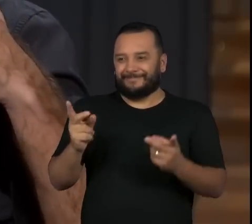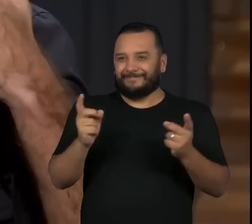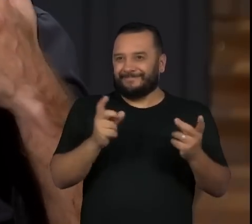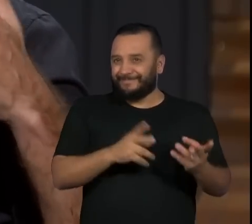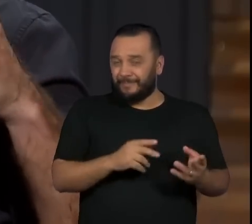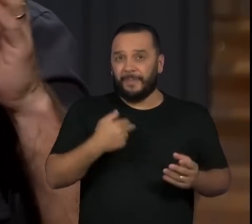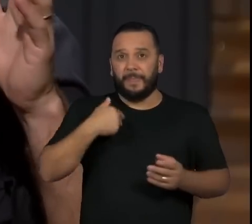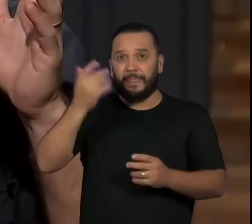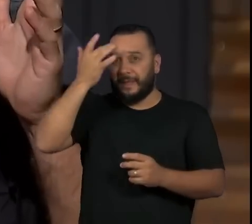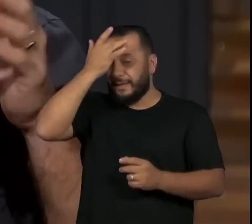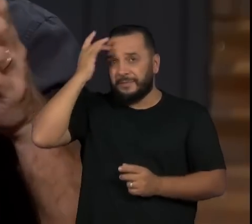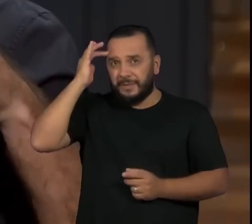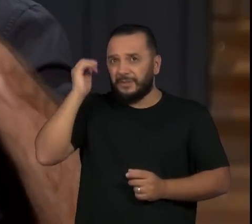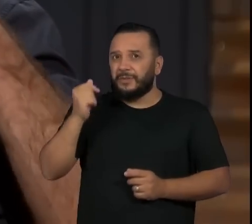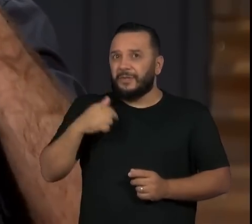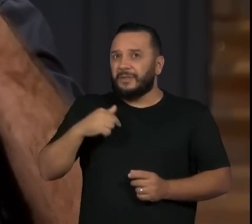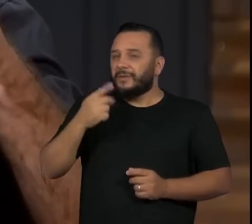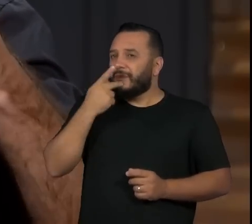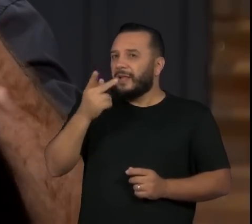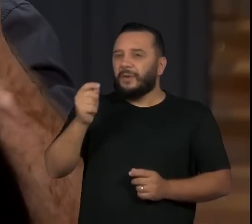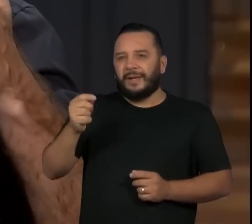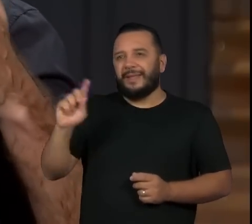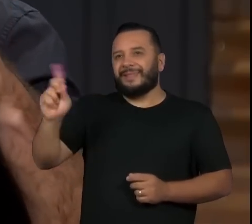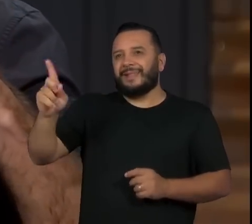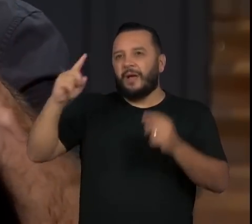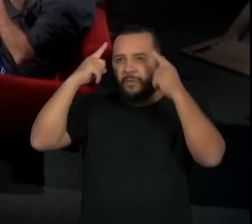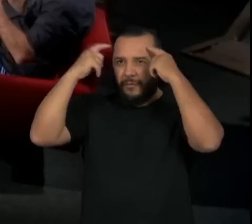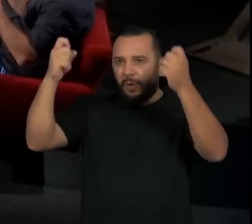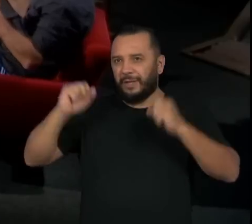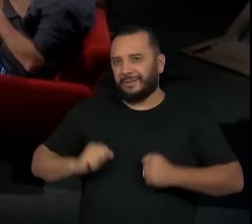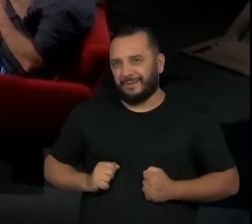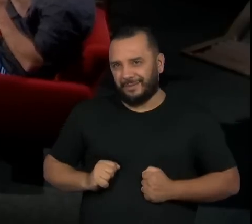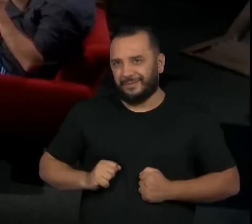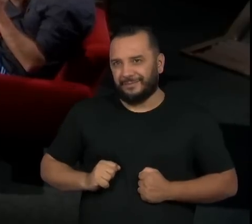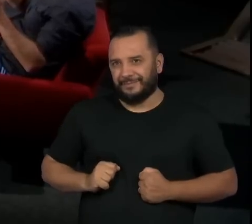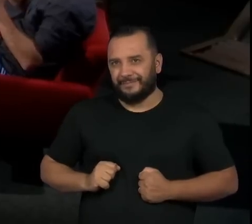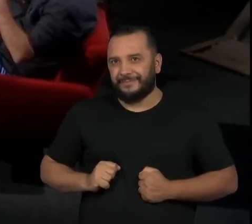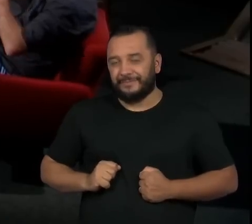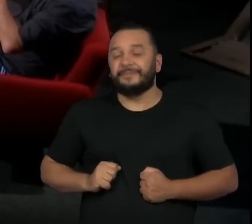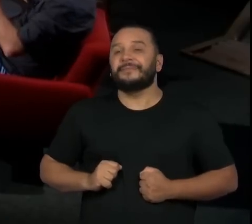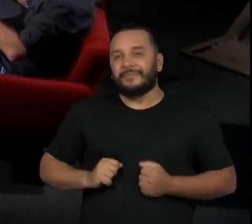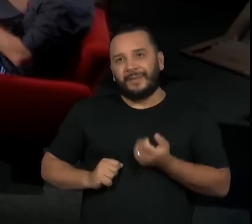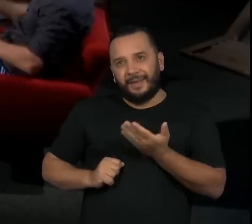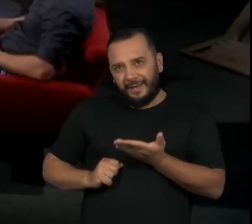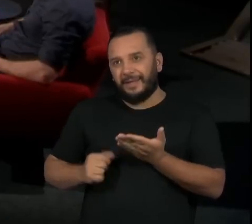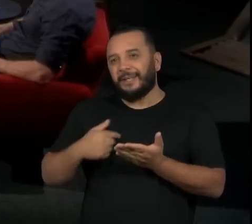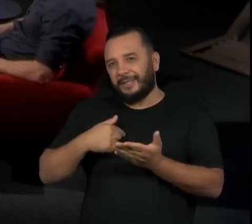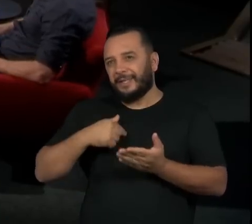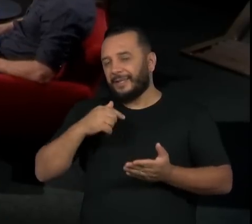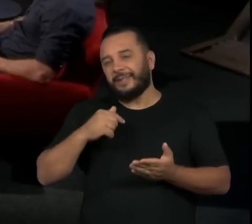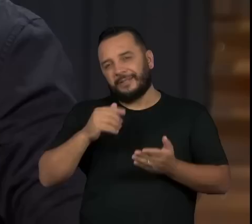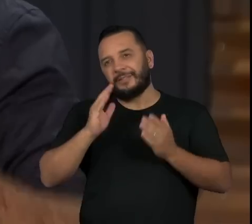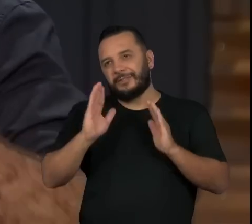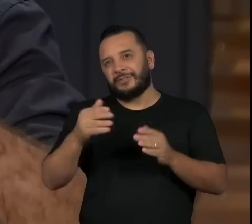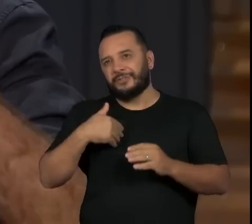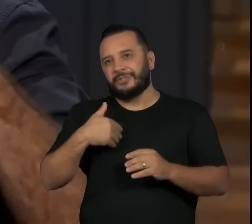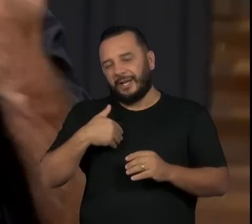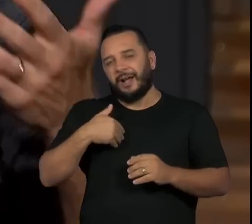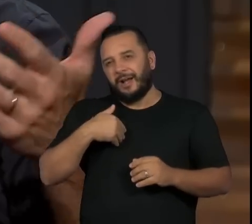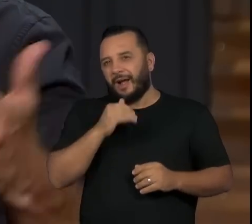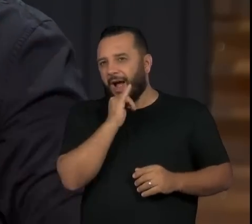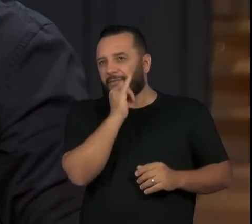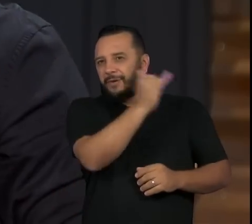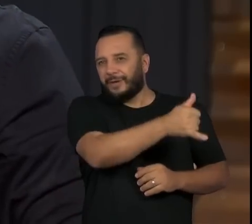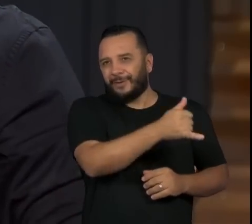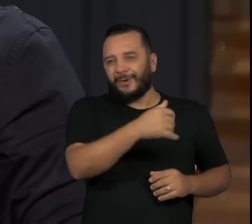a falar sobre a não violência aqui. E aí o Monty Roberts levou ao conhecimento da rainha, que tinha